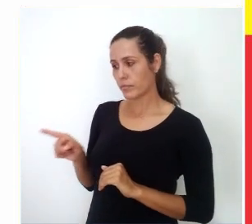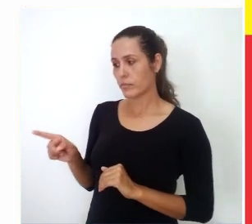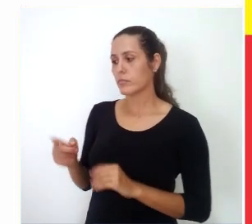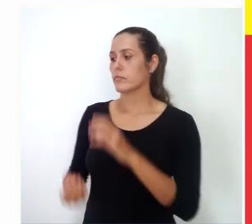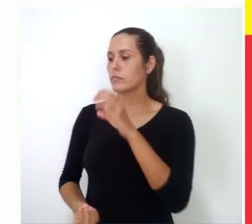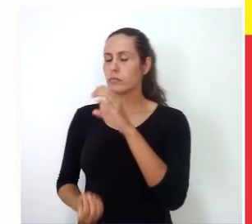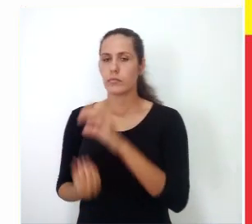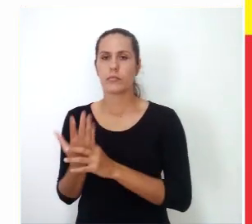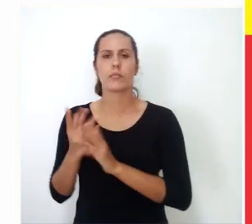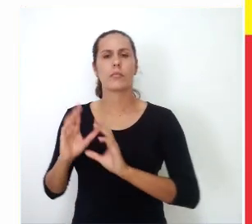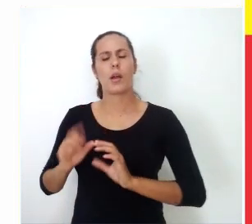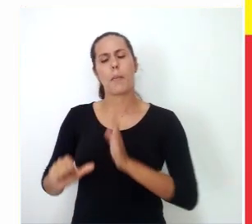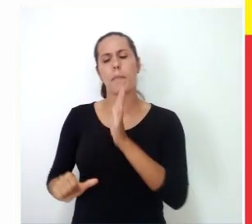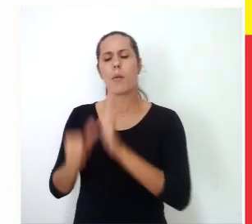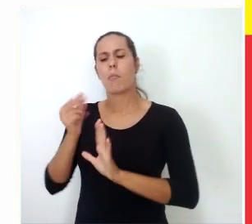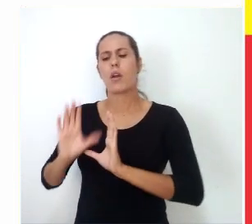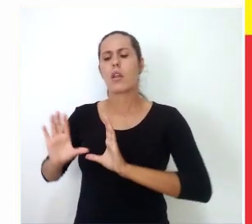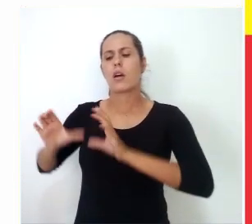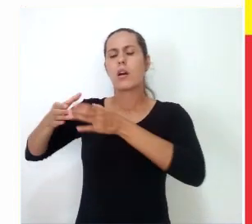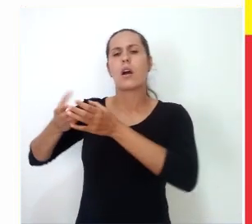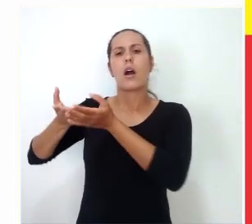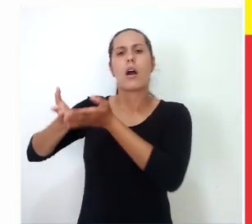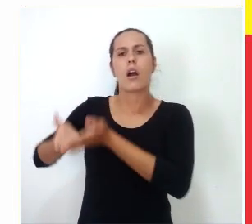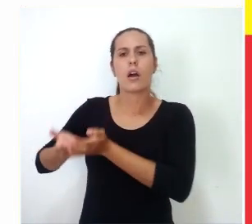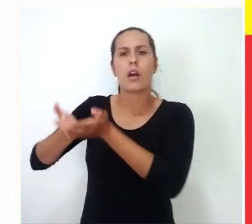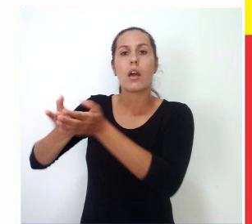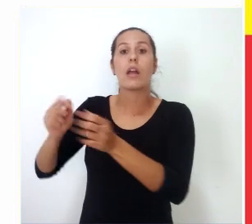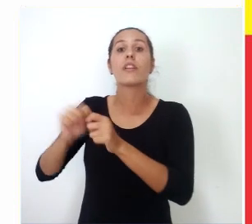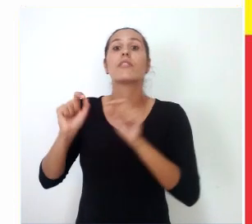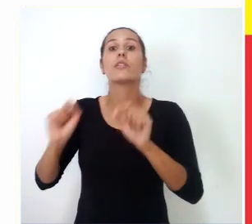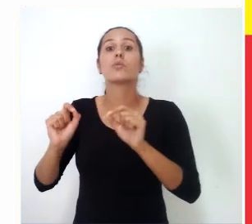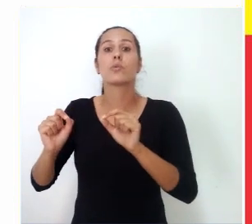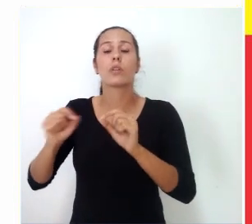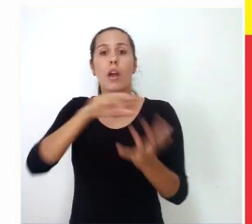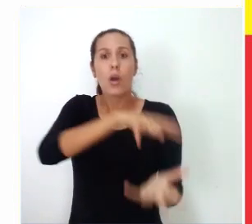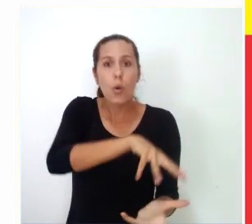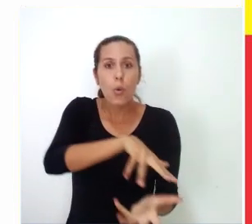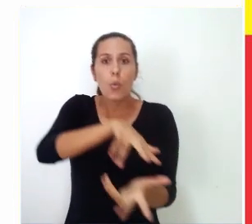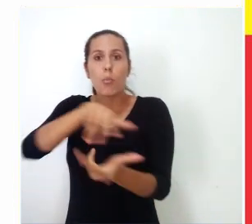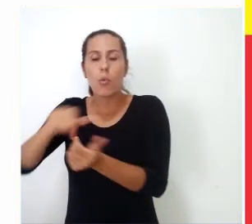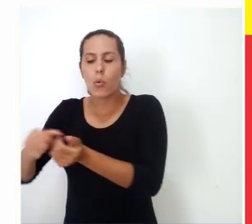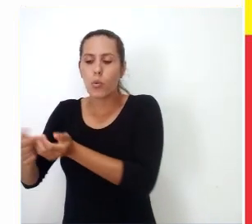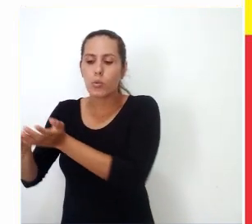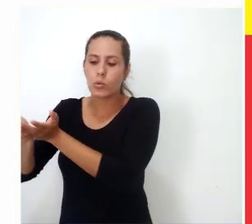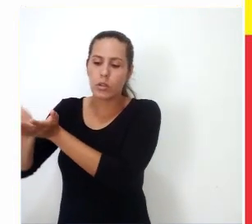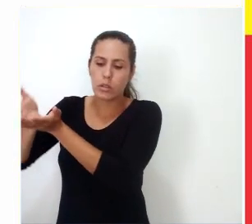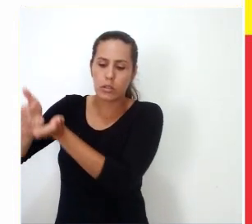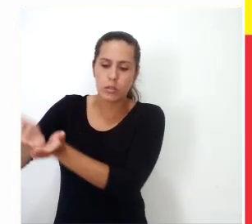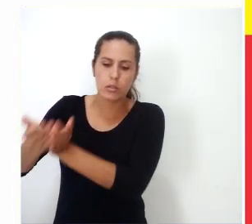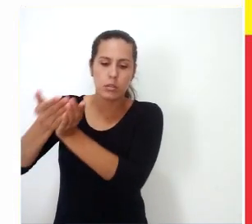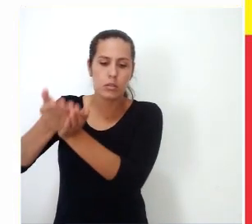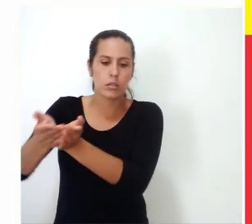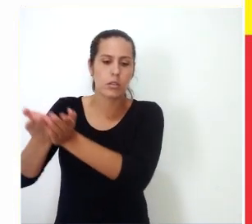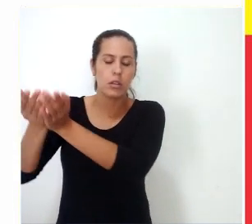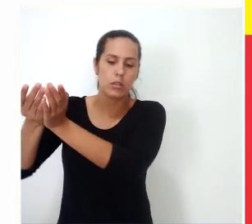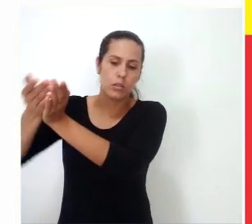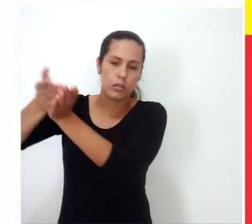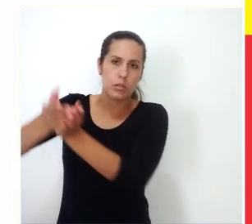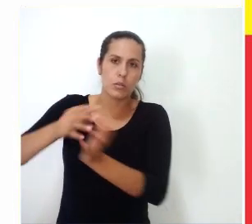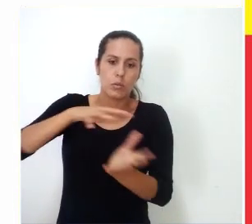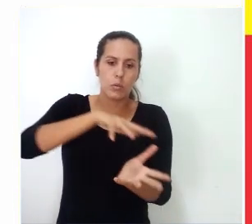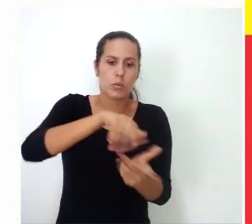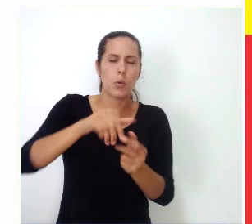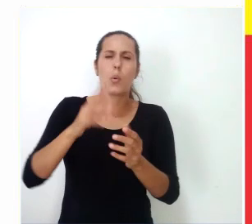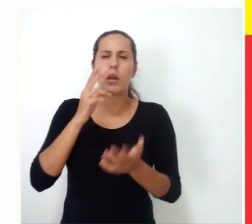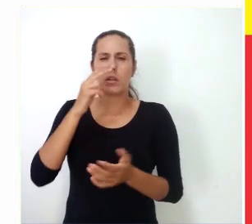primeira circunnavegação. O que é que significa? Ele deu a volta ao mundo. Ao navegar